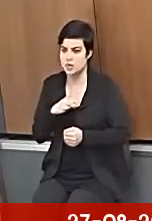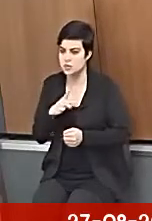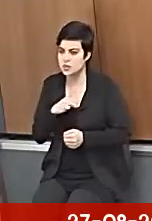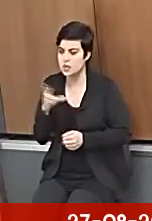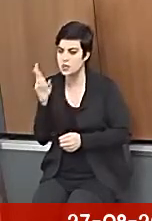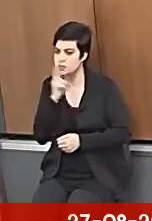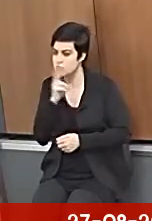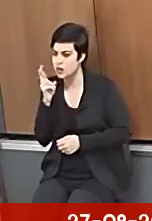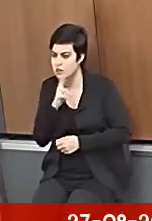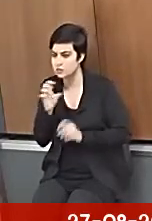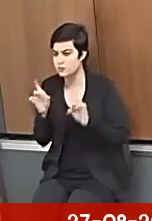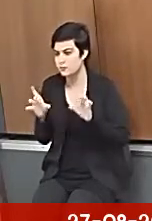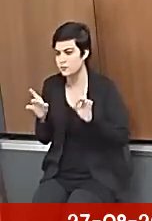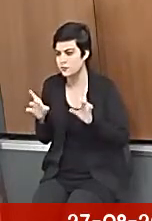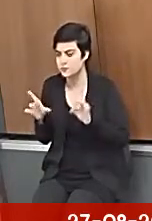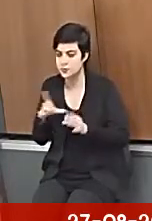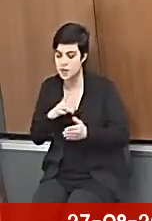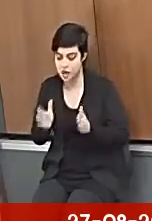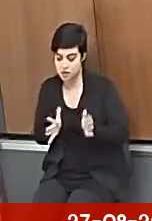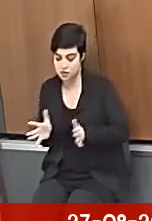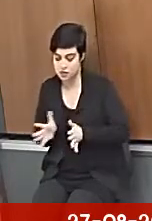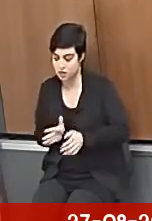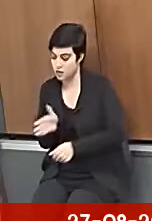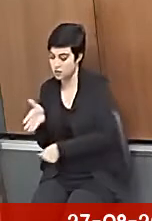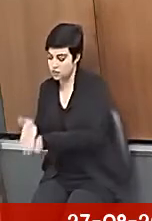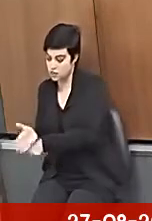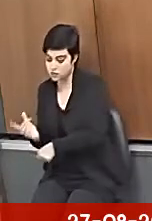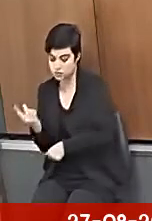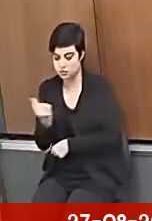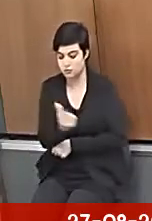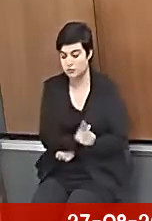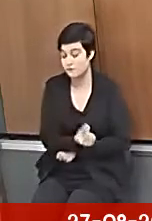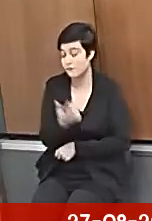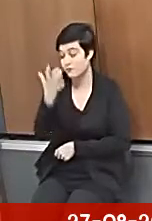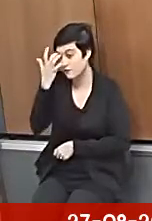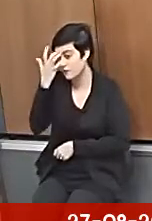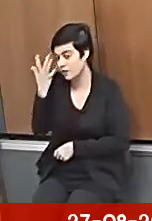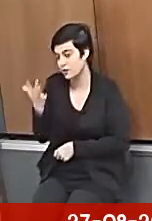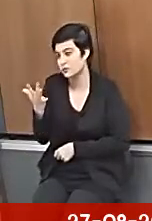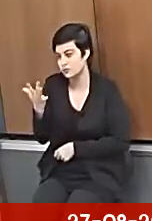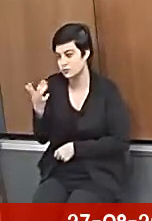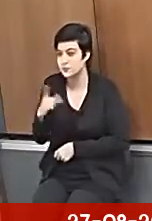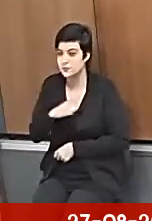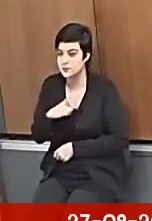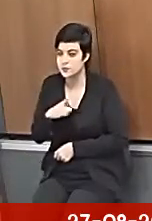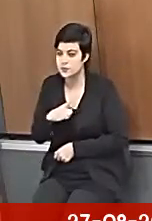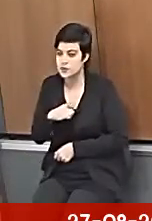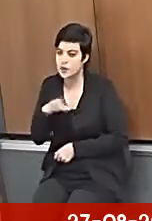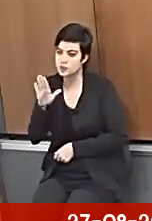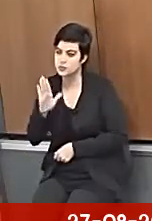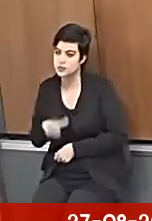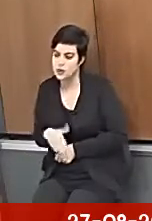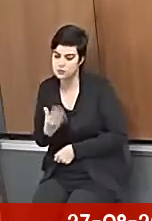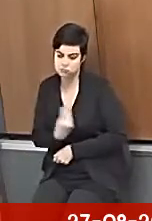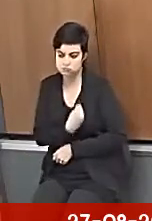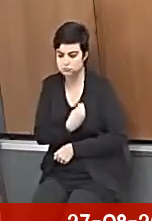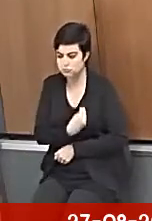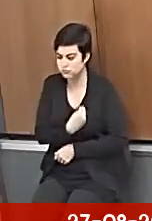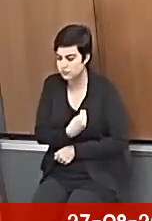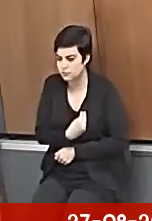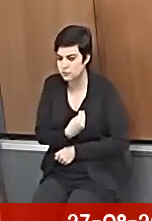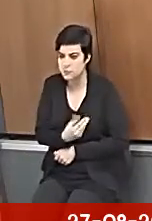cachecol do clube têm uma acessibilidade fácil de entrar e sair é ter uma uma tarde agradável de curtir de